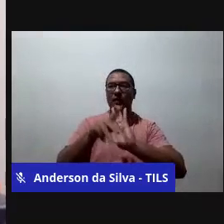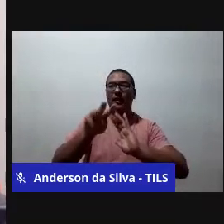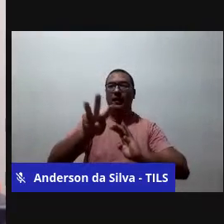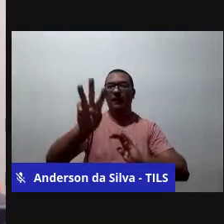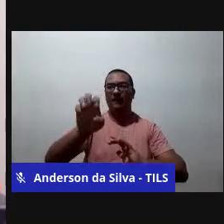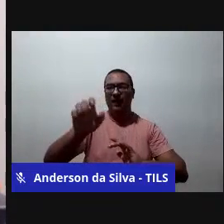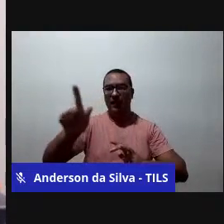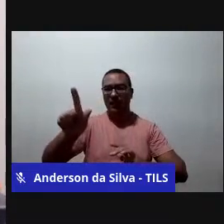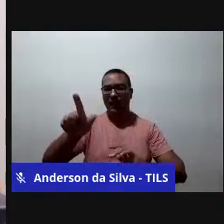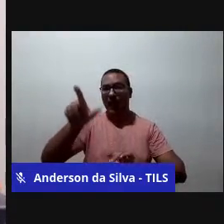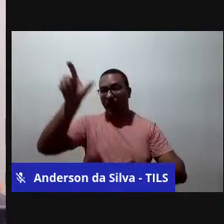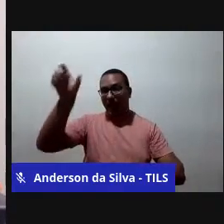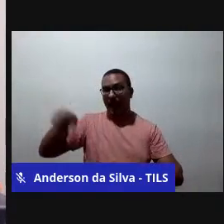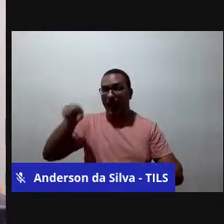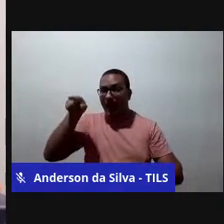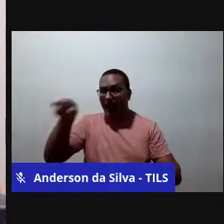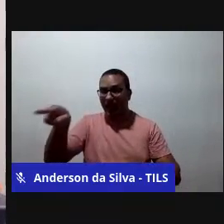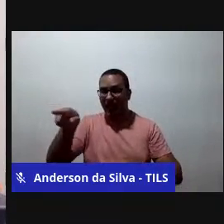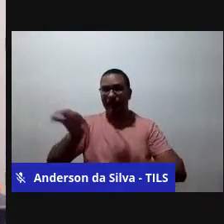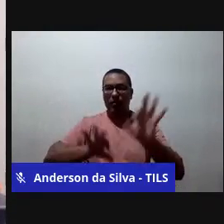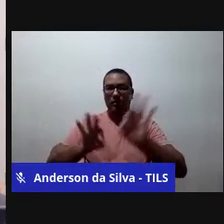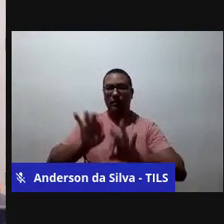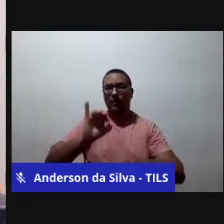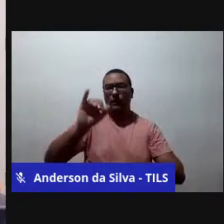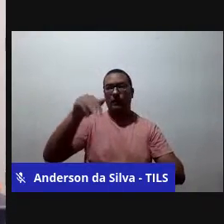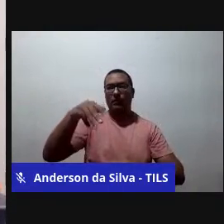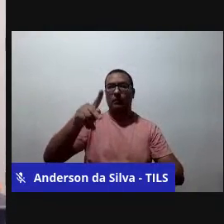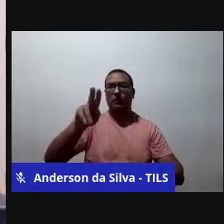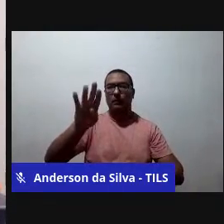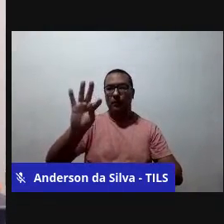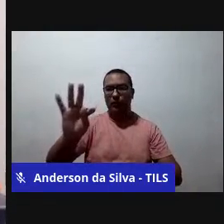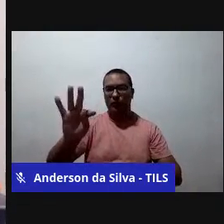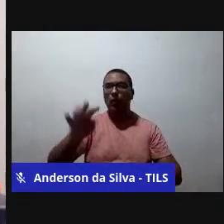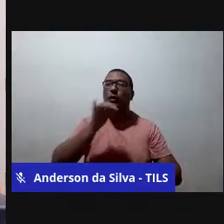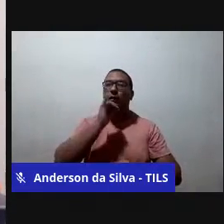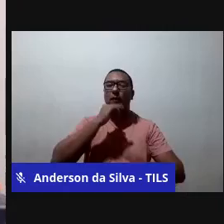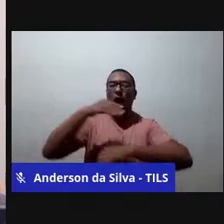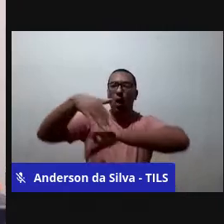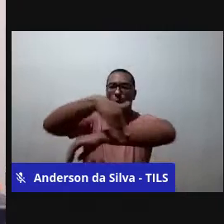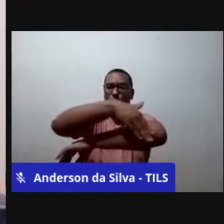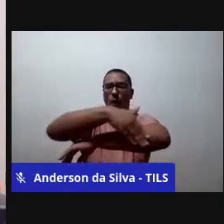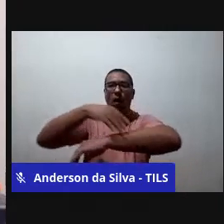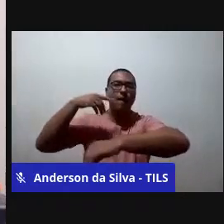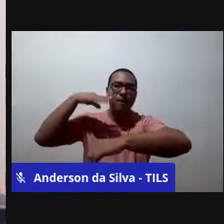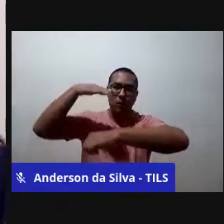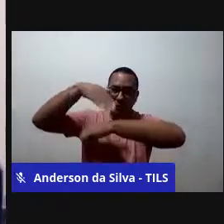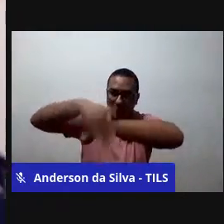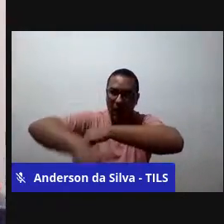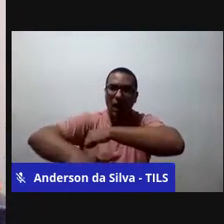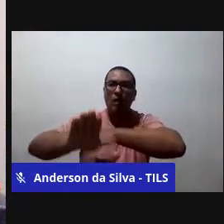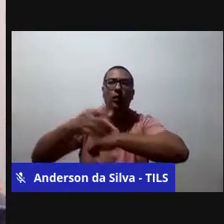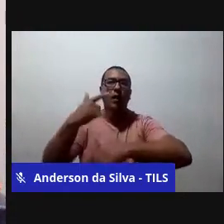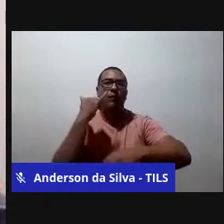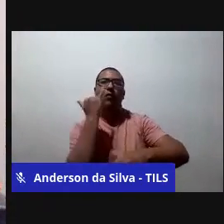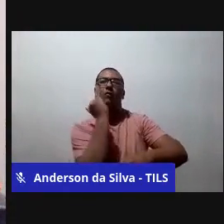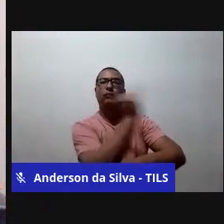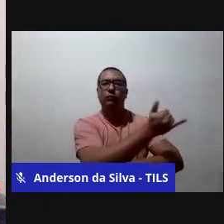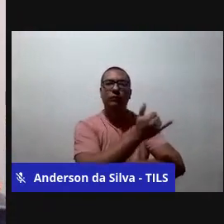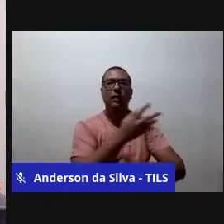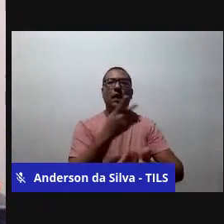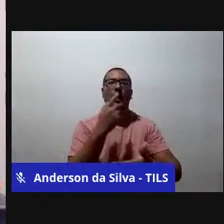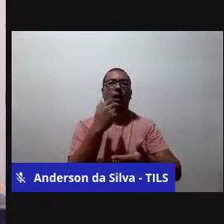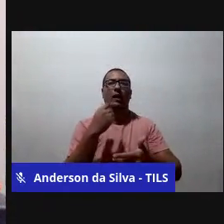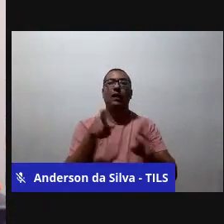o cidadão, ele vira um gerador de input. Então, eu vi um buraco na minha rua, eu vou lá e faço um input. Eu vi um poste que